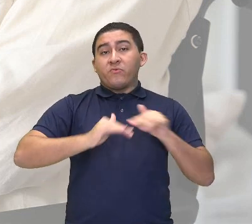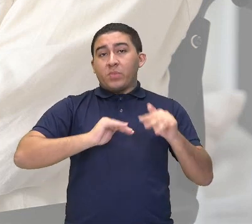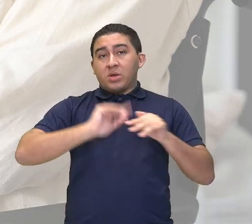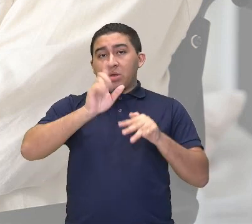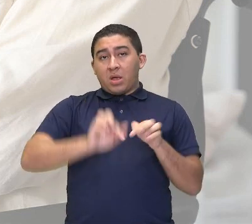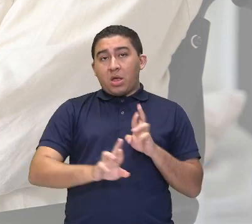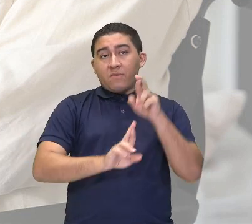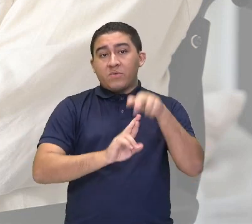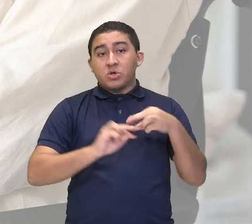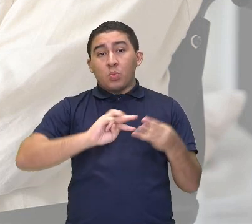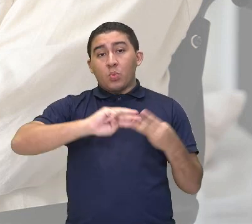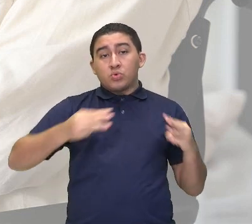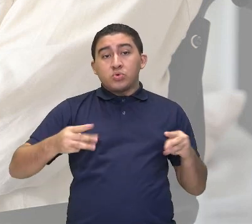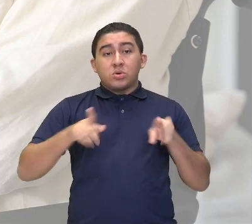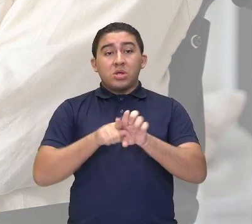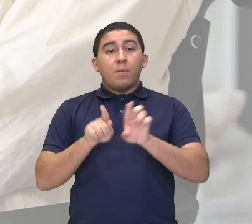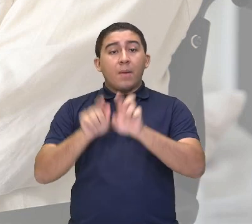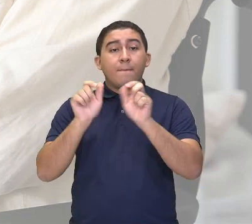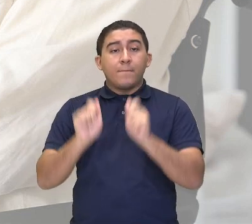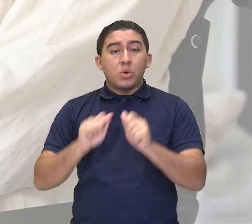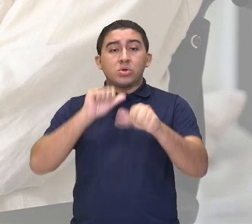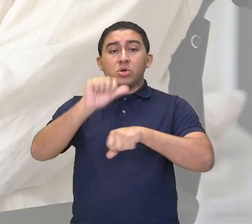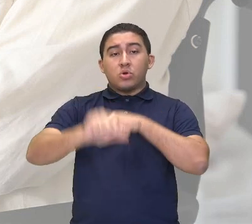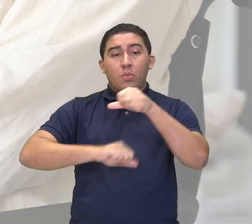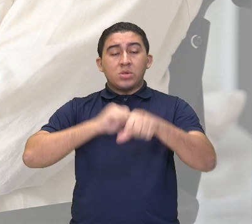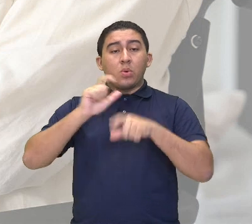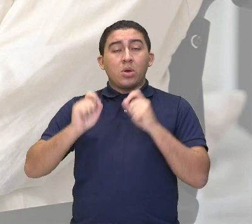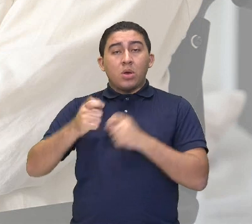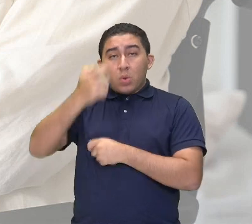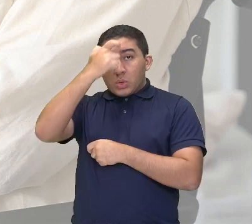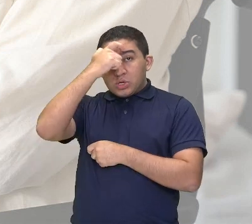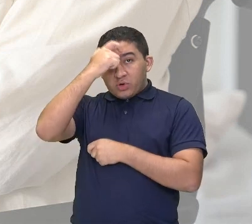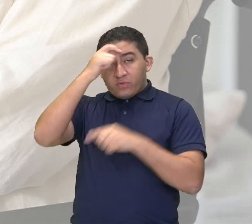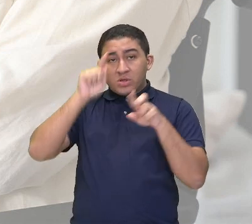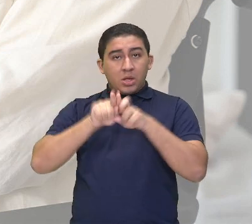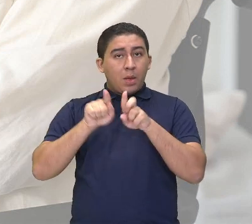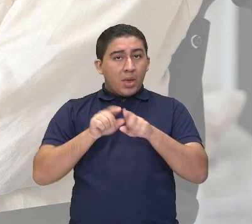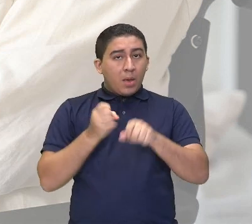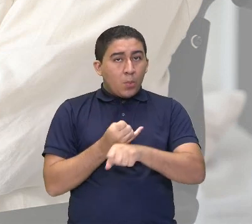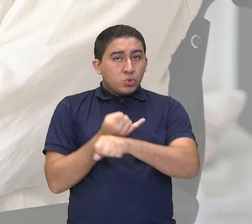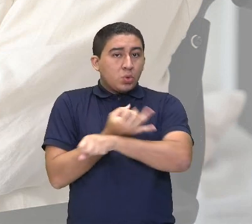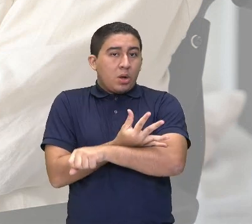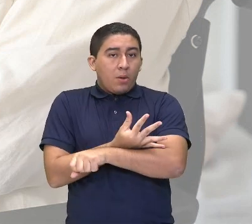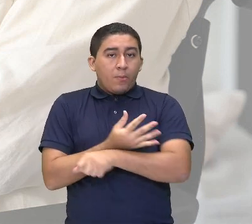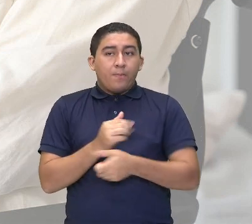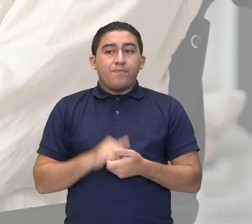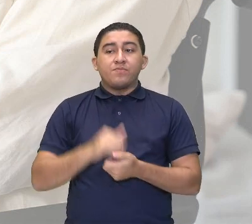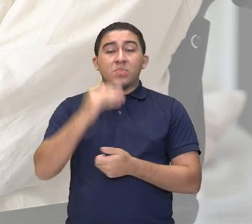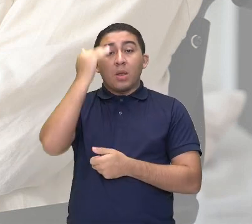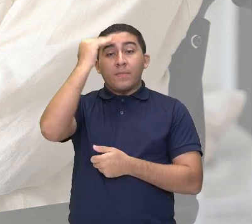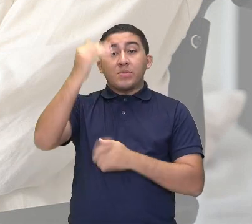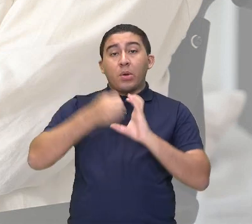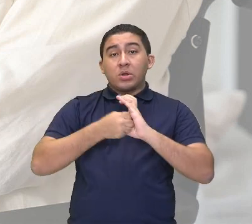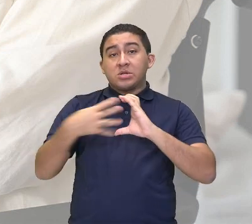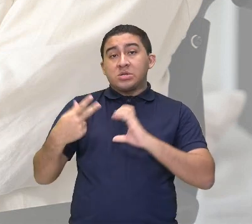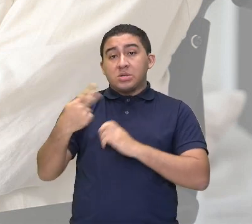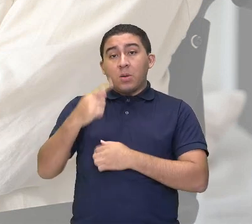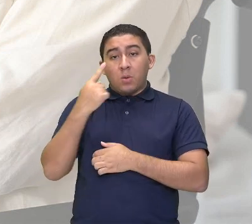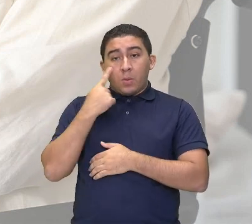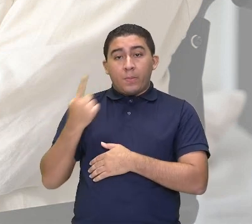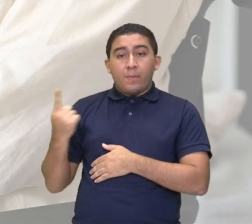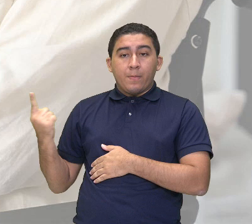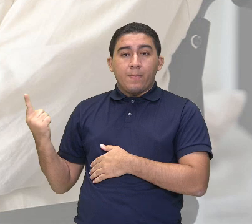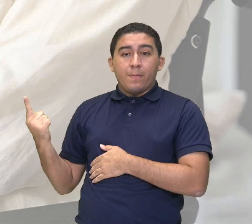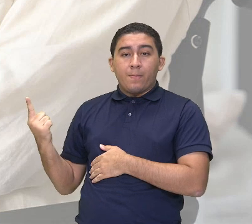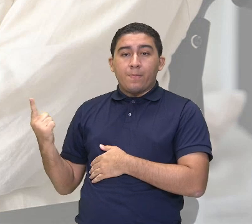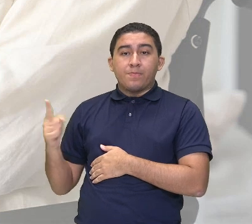relacionados com os movimentos, também pode levar a alterações cognitivas e emocionais. E a principal característica, aí, como a gente está observando na